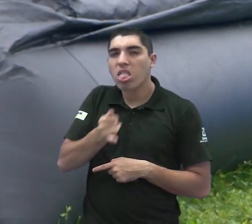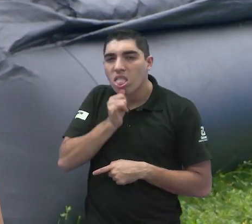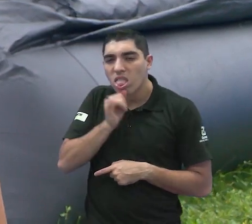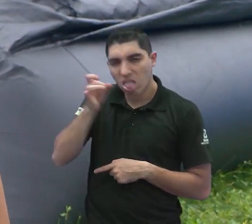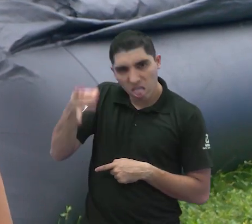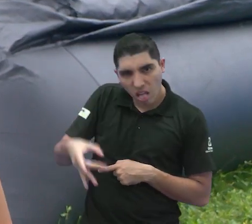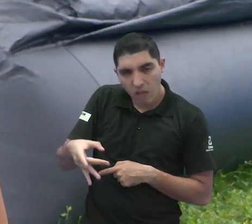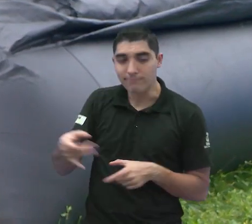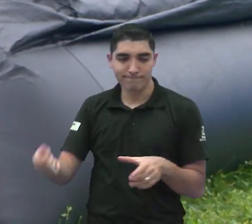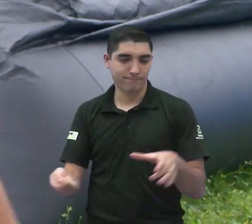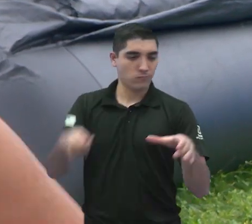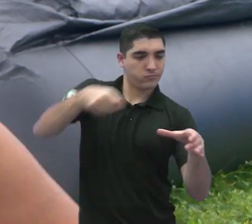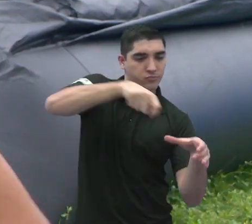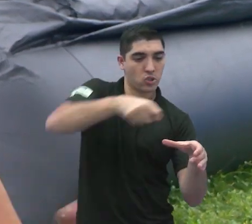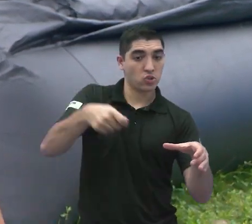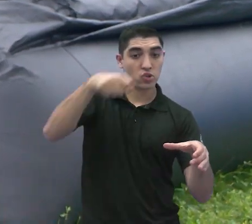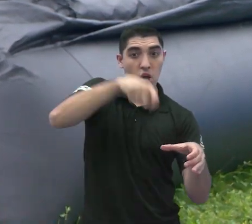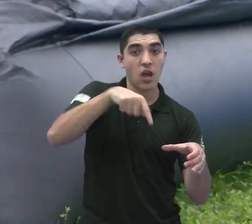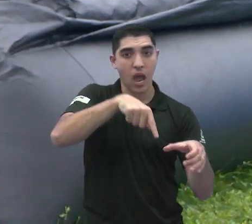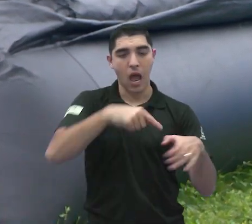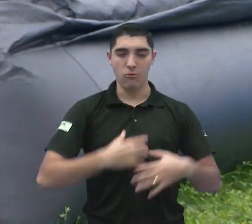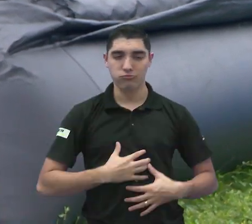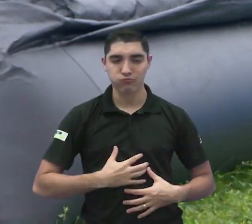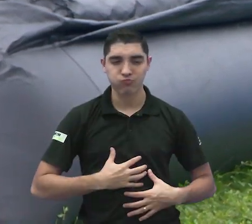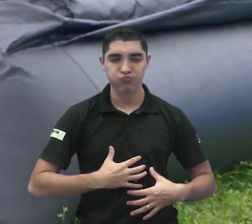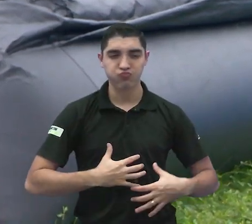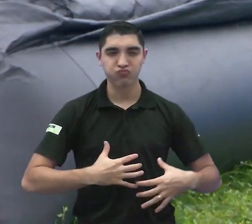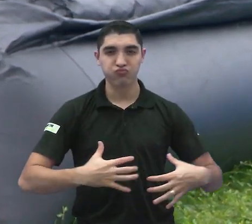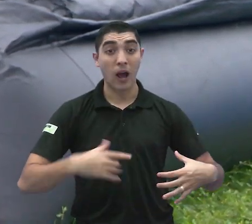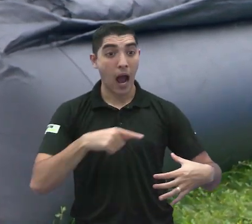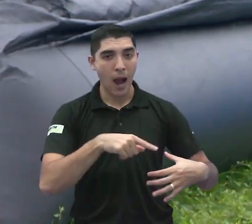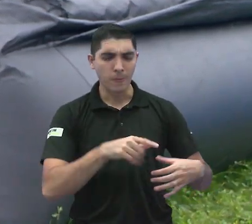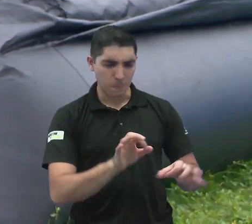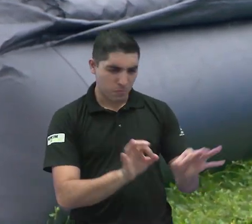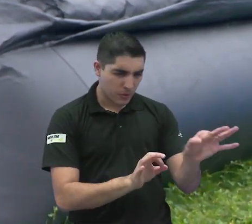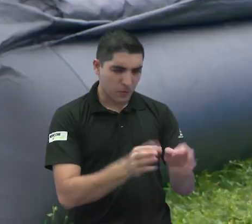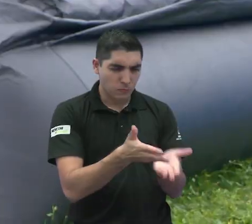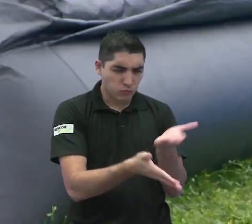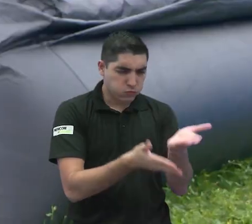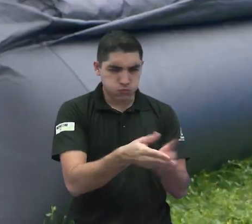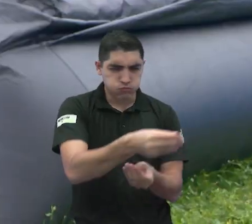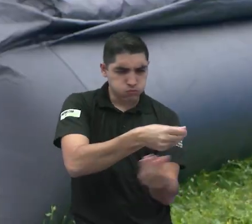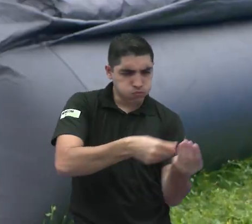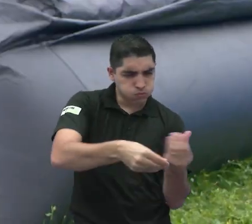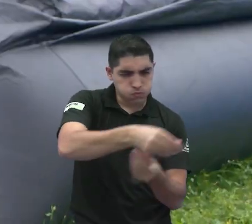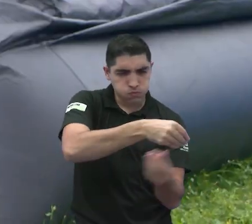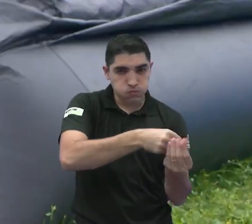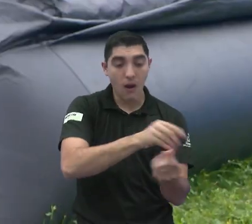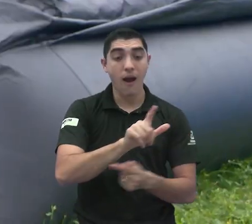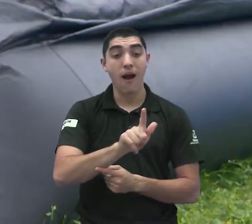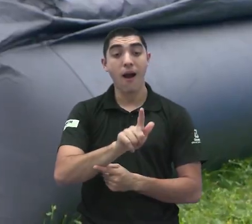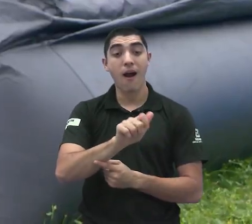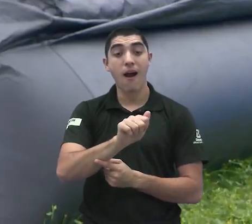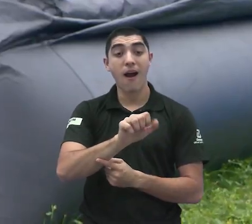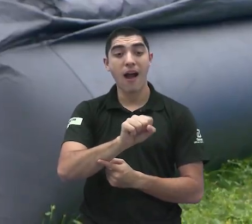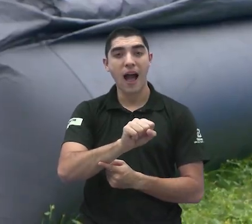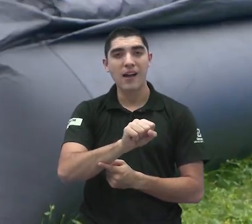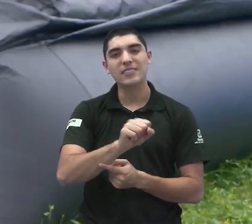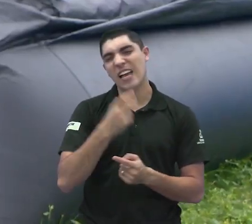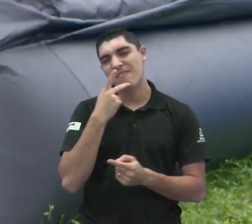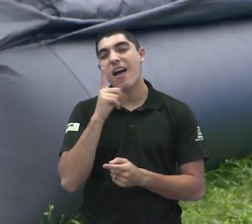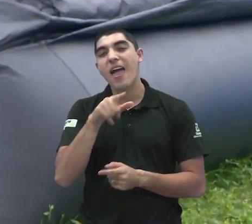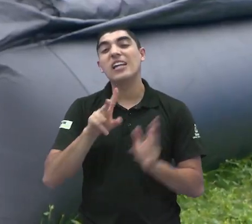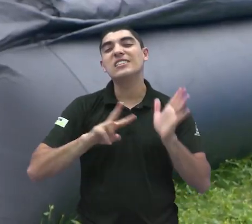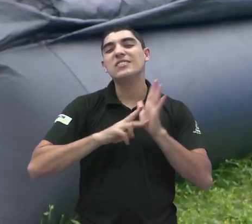de alimentos e vai encher a barriguinha da vaquinha e ela vai produzir um gás, já estão chamando esse gás de punzinho